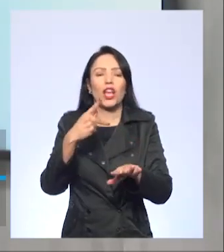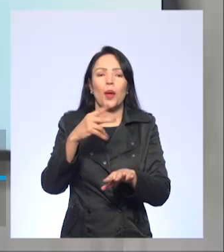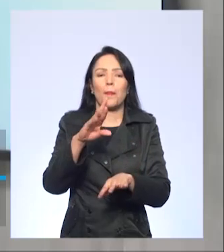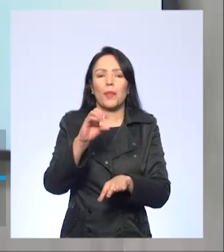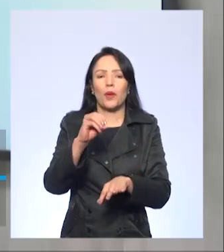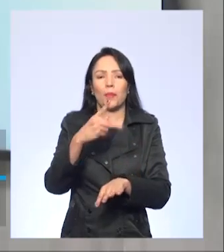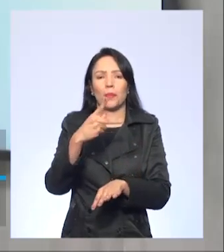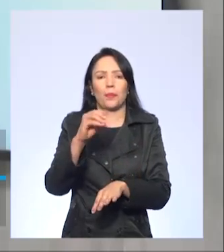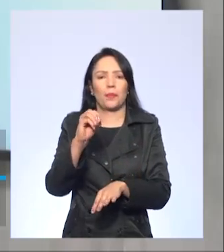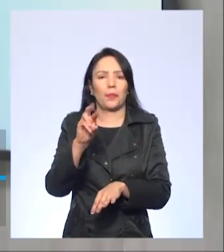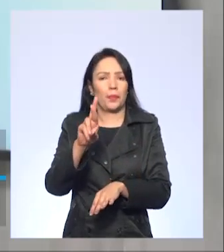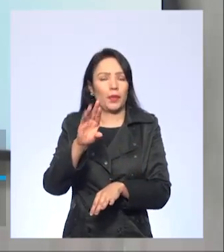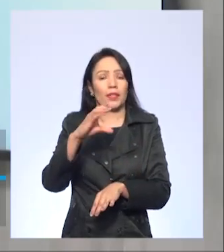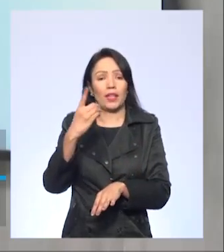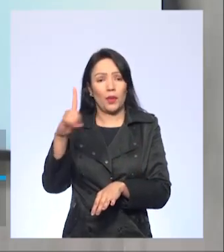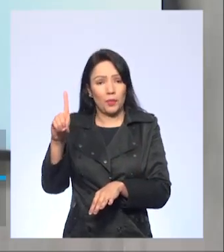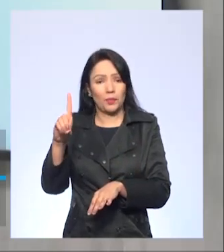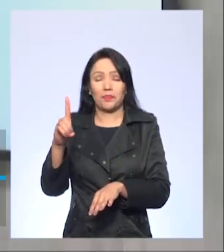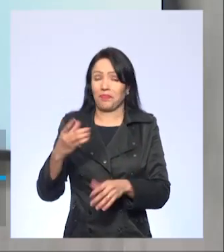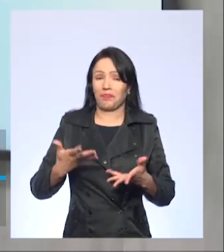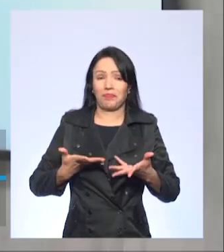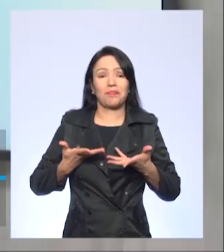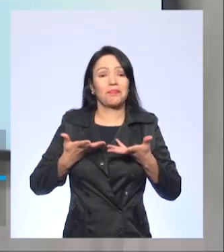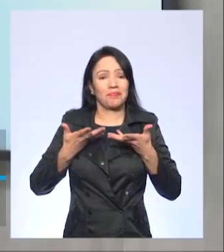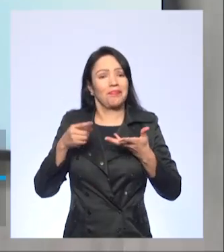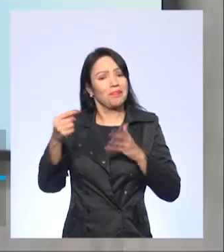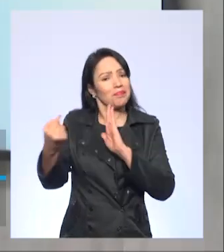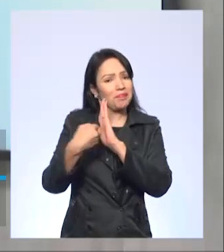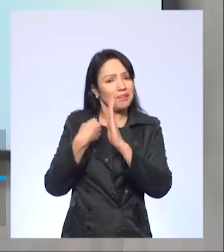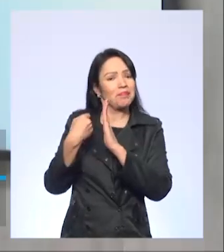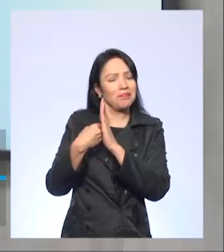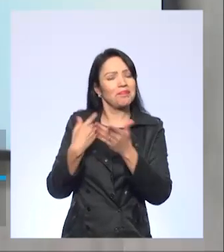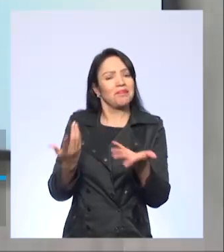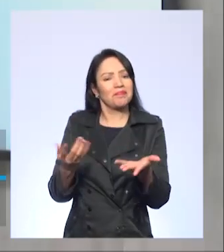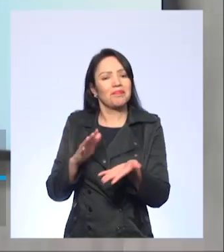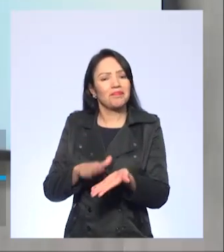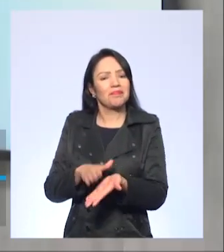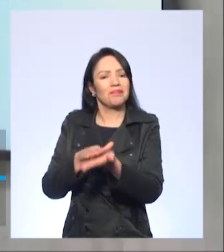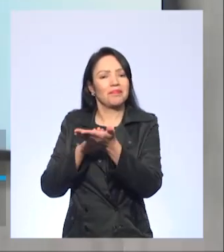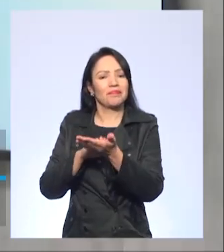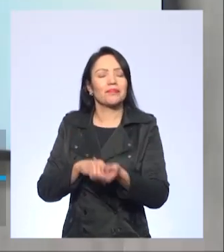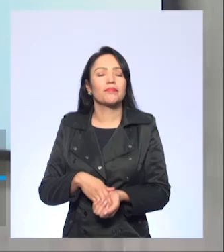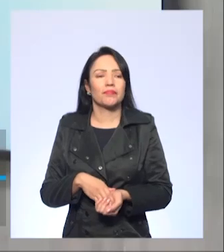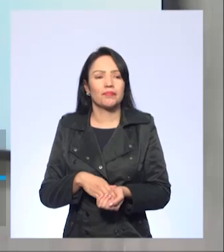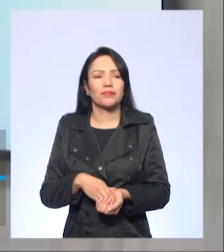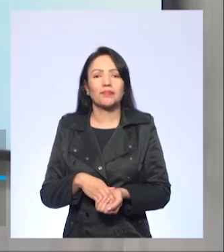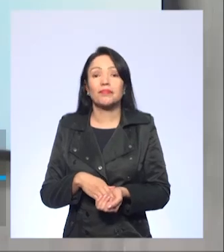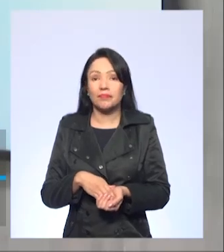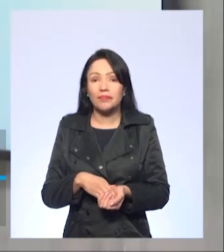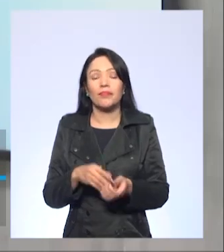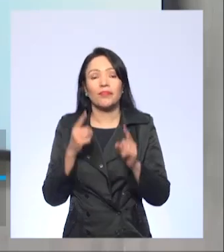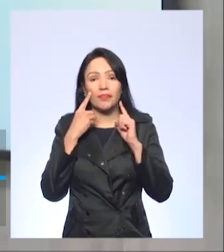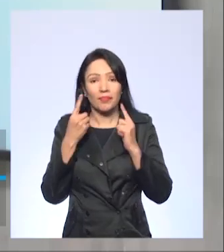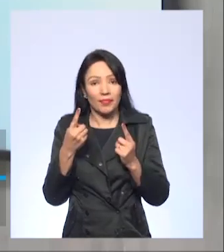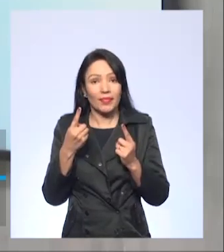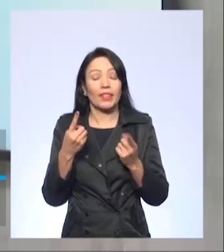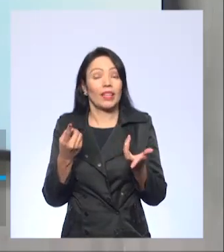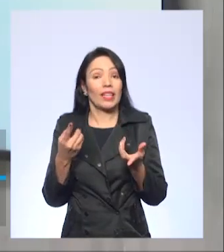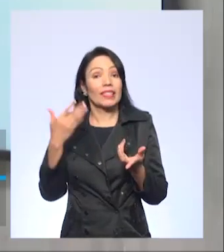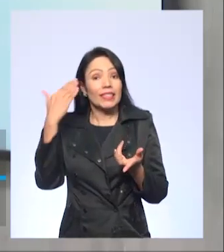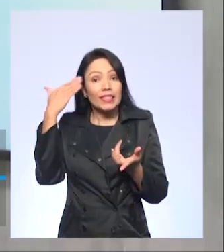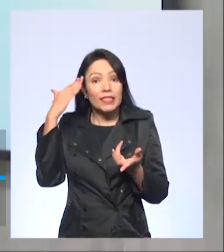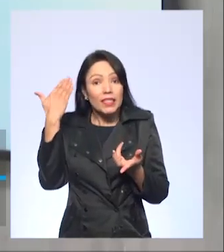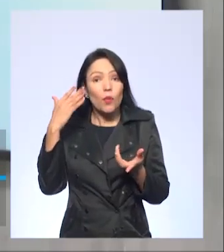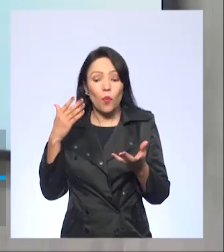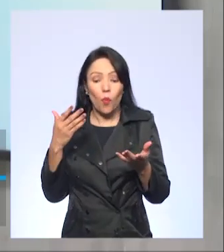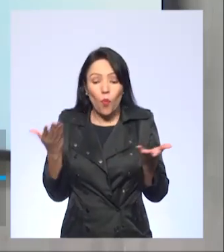que é legal. Fiquei orgulhosíssimo da sua pergunta. Orgulhosíssimo. Sabe o que isso quer dizer? Que você entendeu a intenção